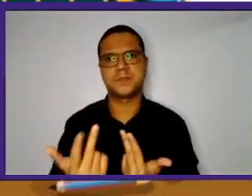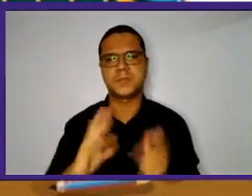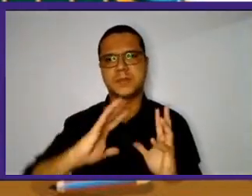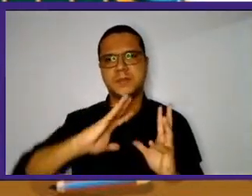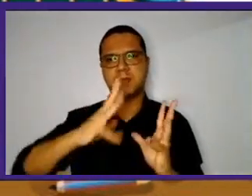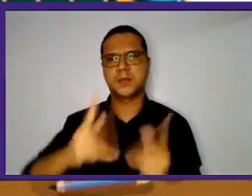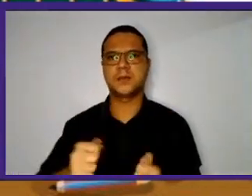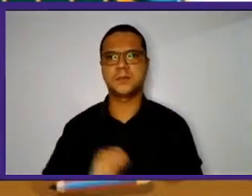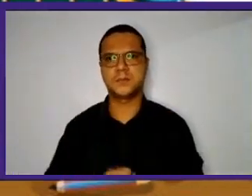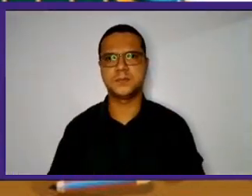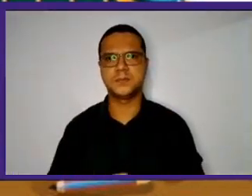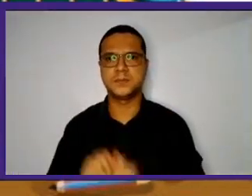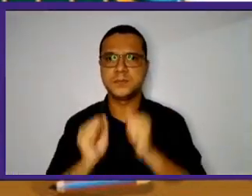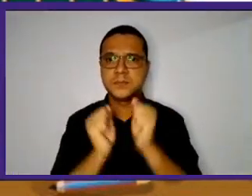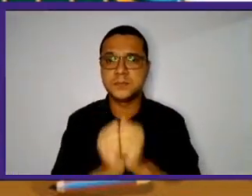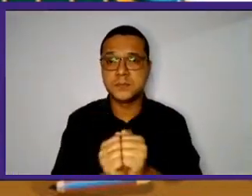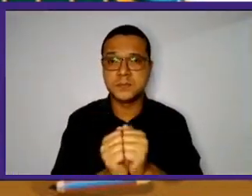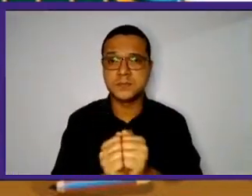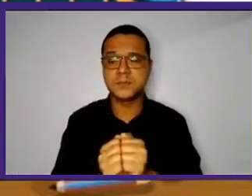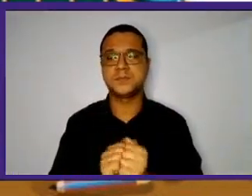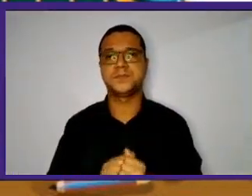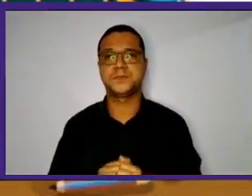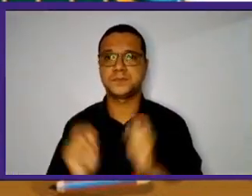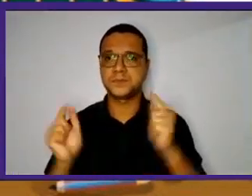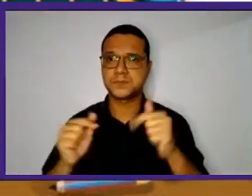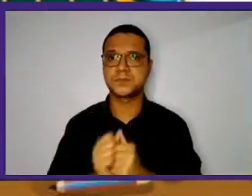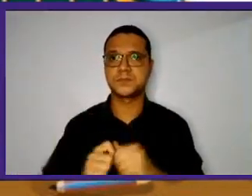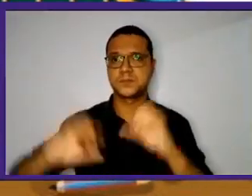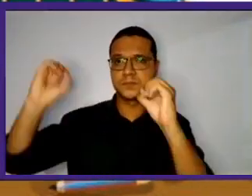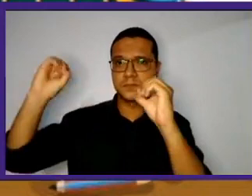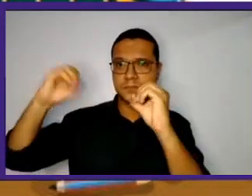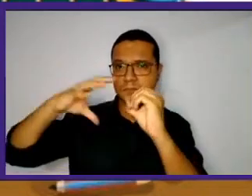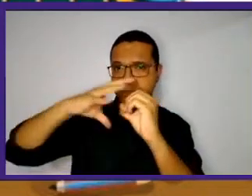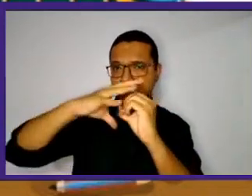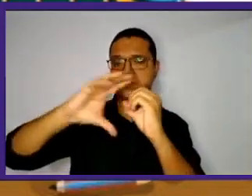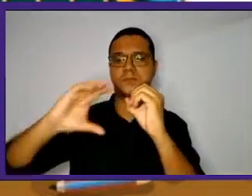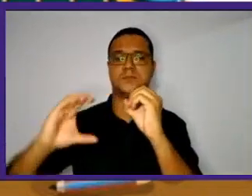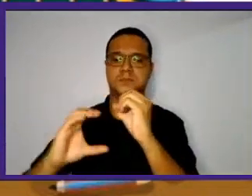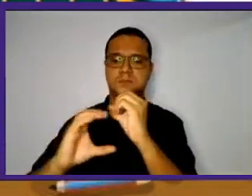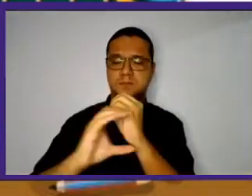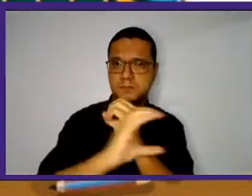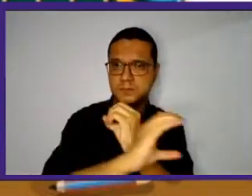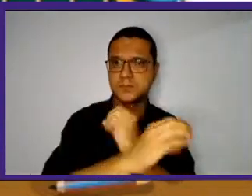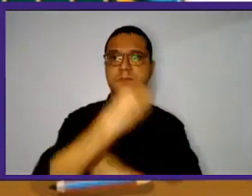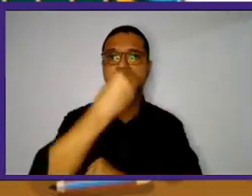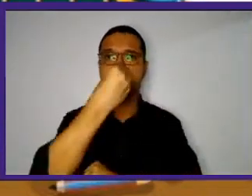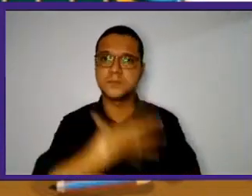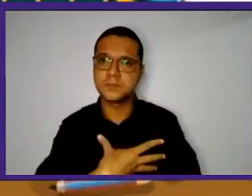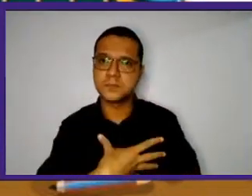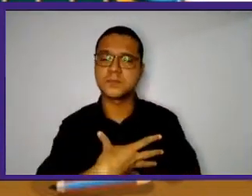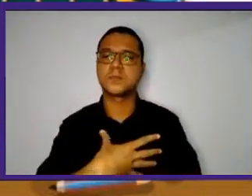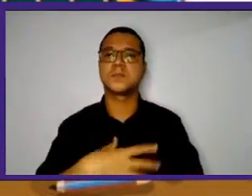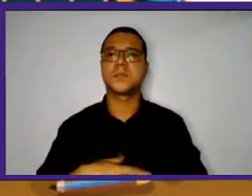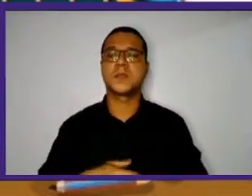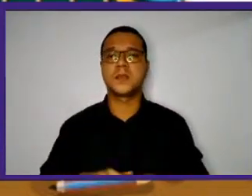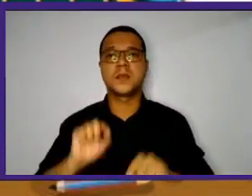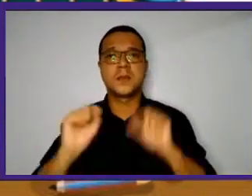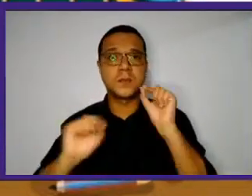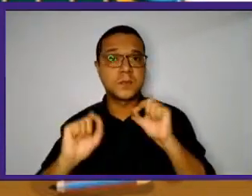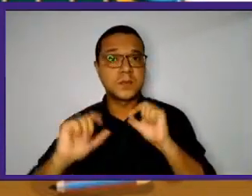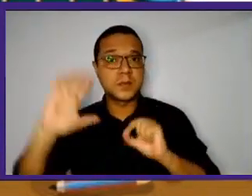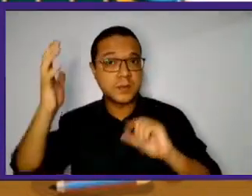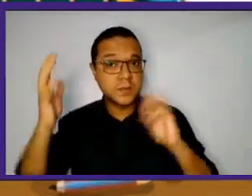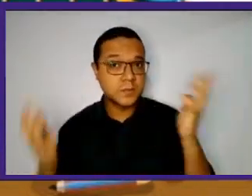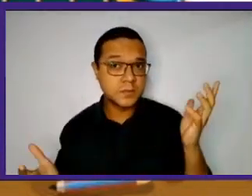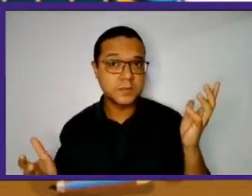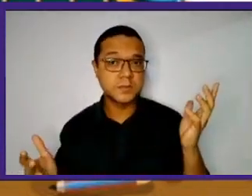Com o efeito estufa, bom, necessário, importante para a vida na Terra, o que é que acontece? O